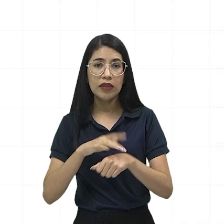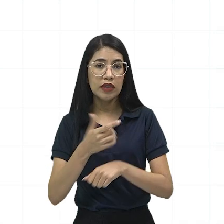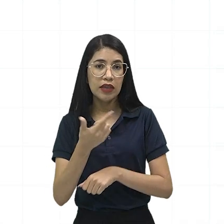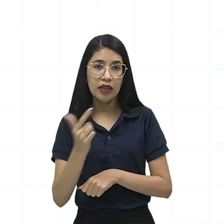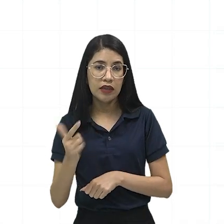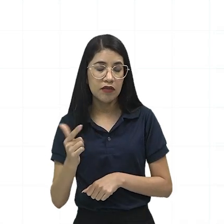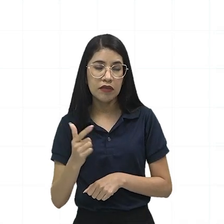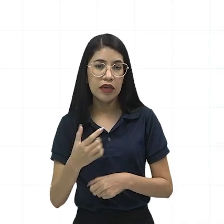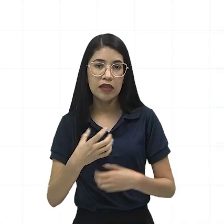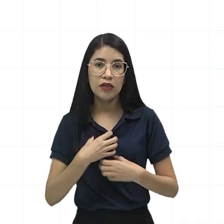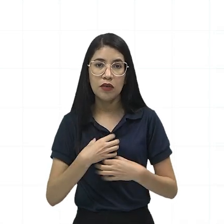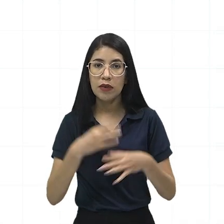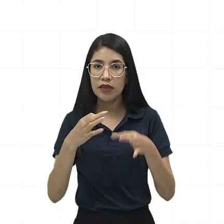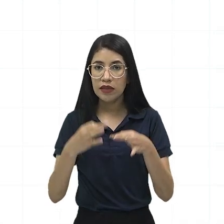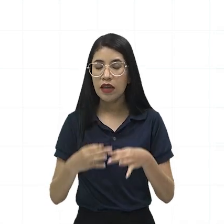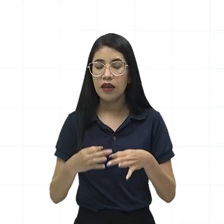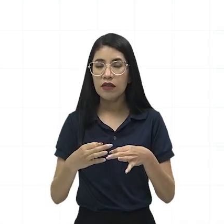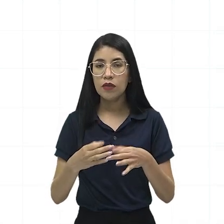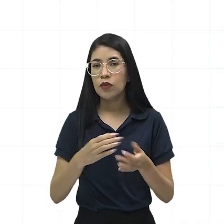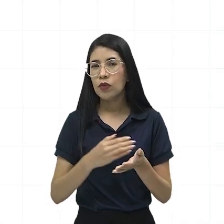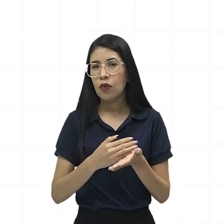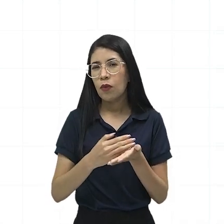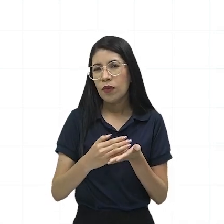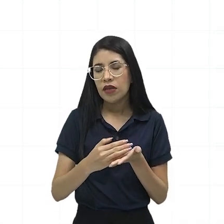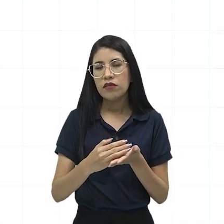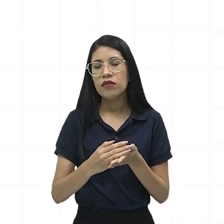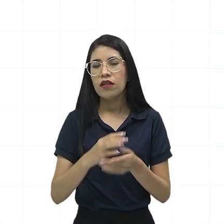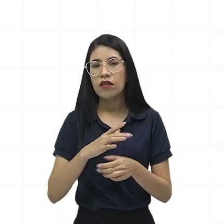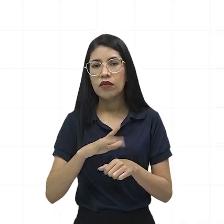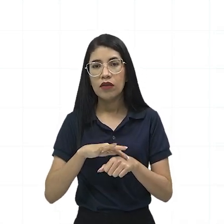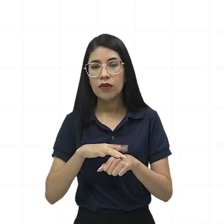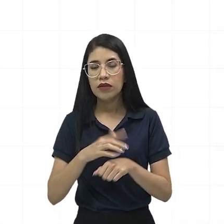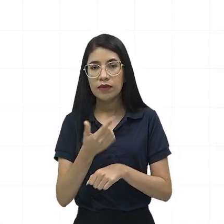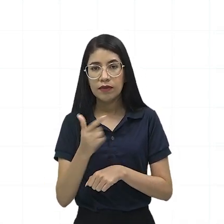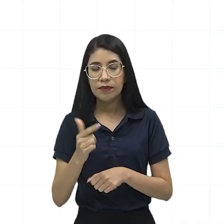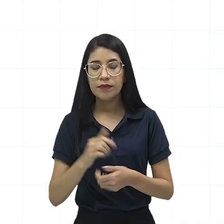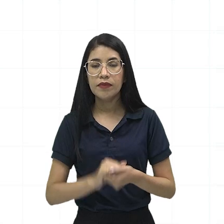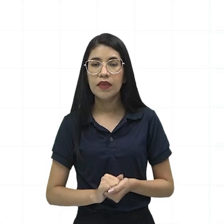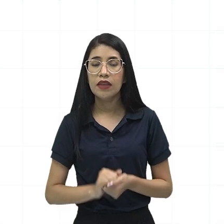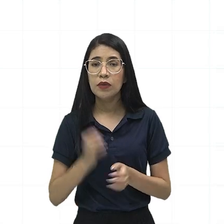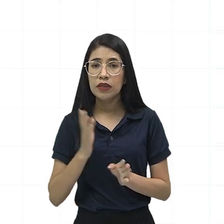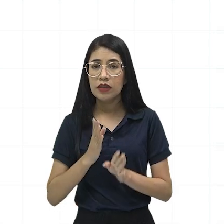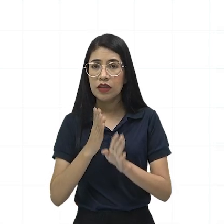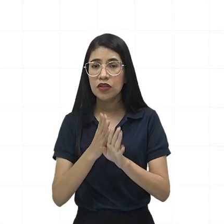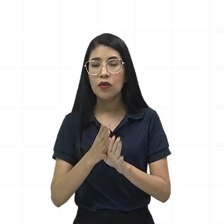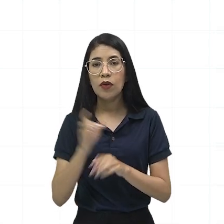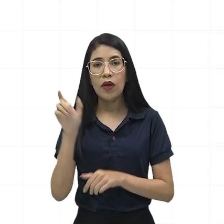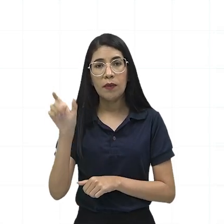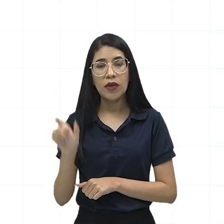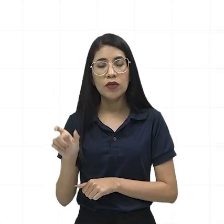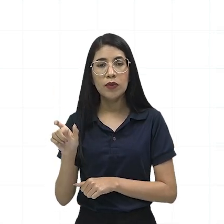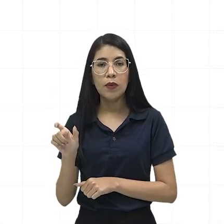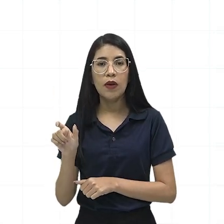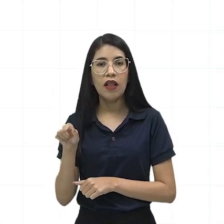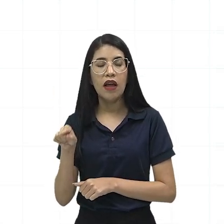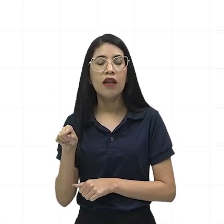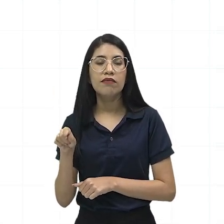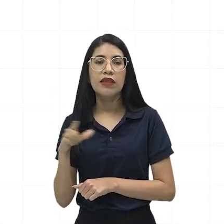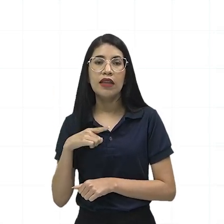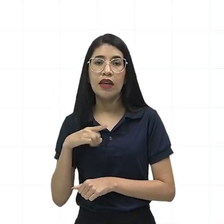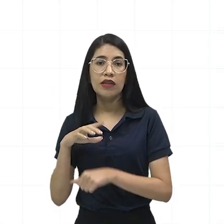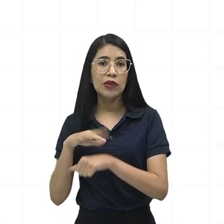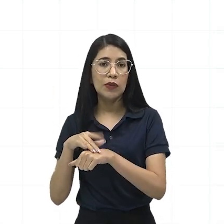ela não apresenta sintomas aparentes no iniciozinho, ao descobrir que o parceiro está doente, é necessário que você